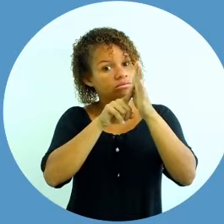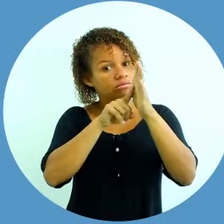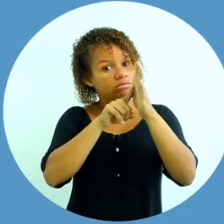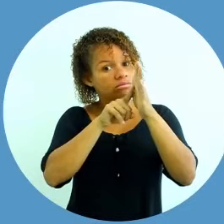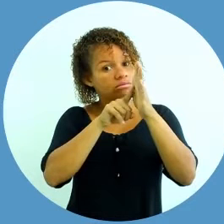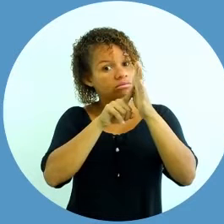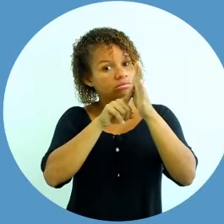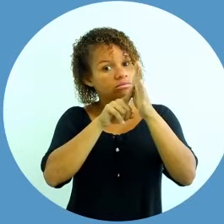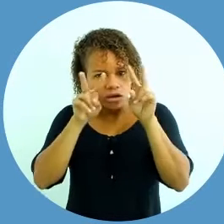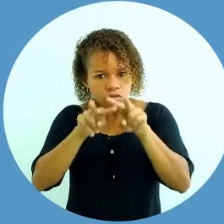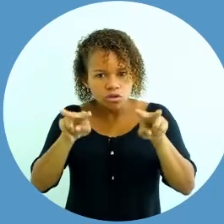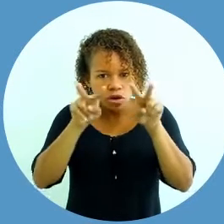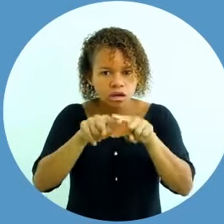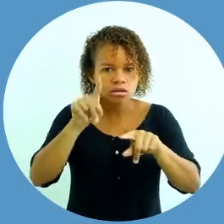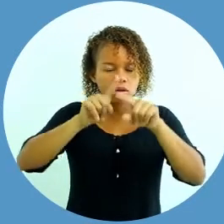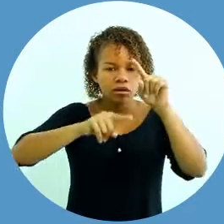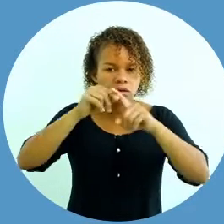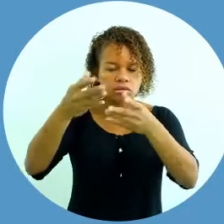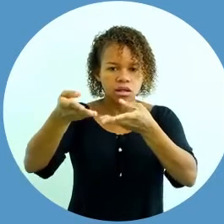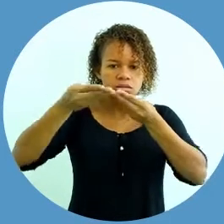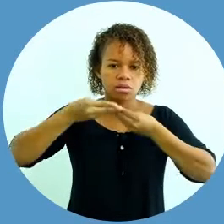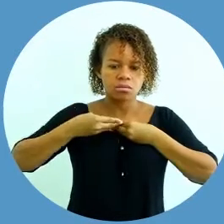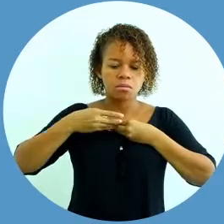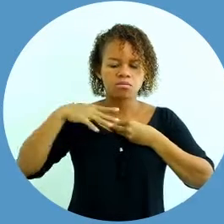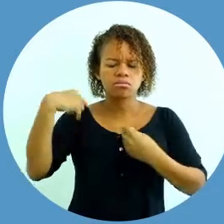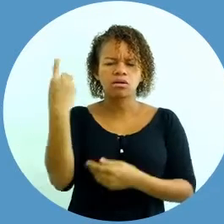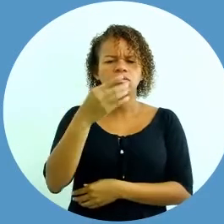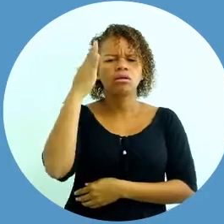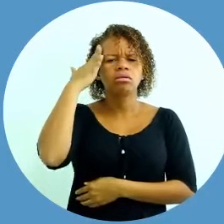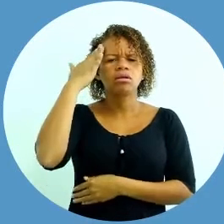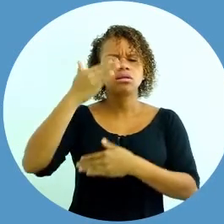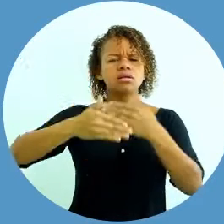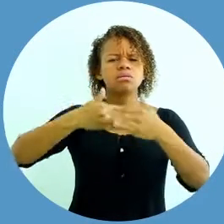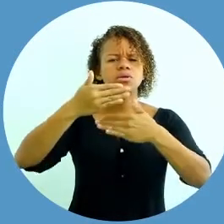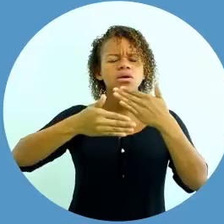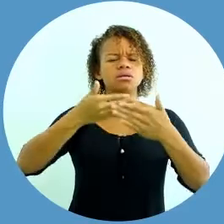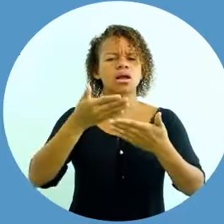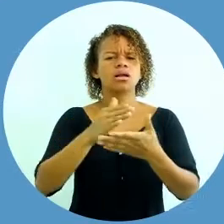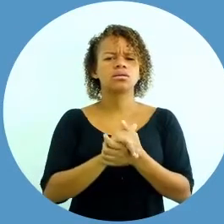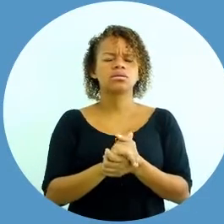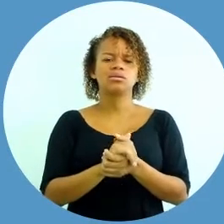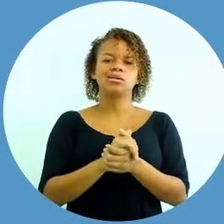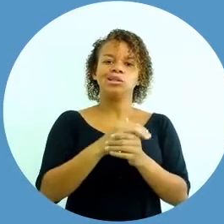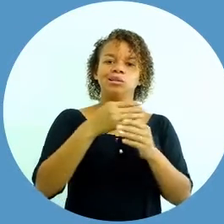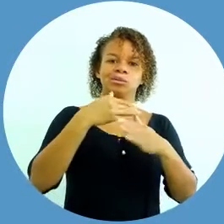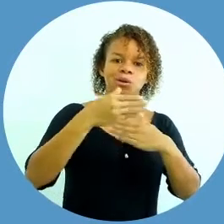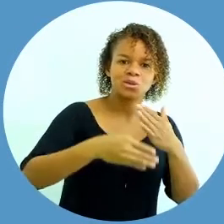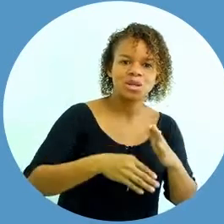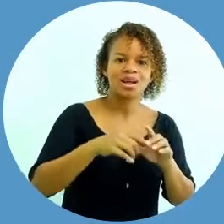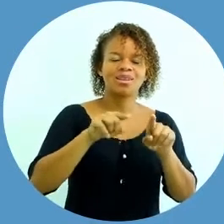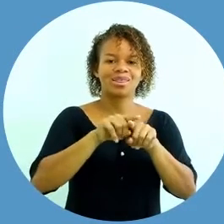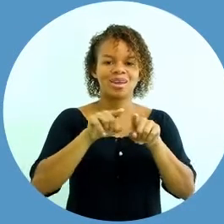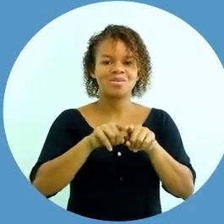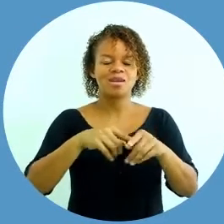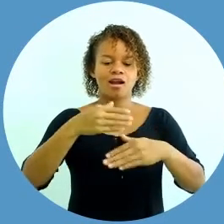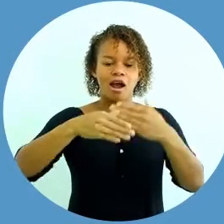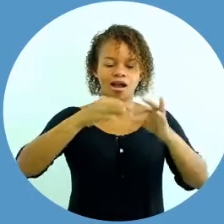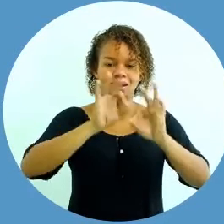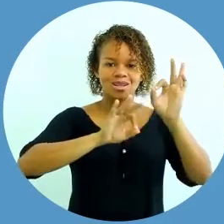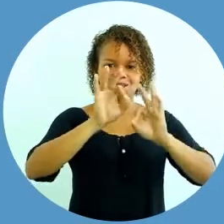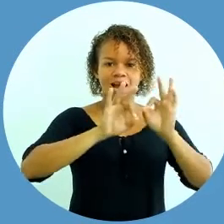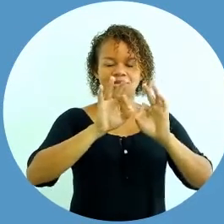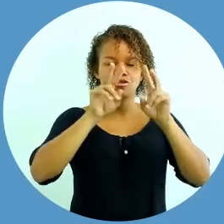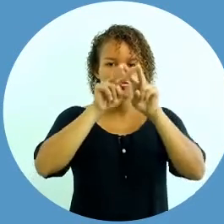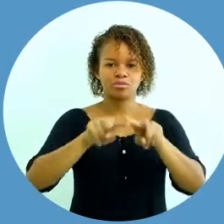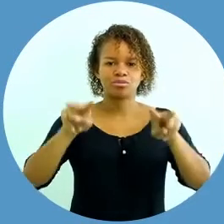ícone de livro. Para entender como funciona esse processo de pré-produção, produção e pós-produção